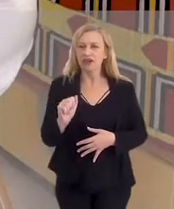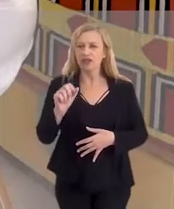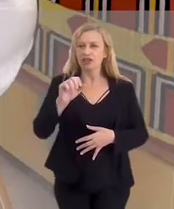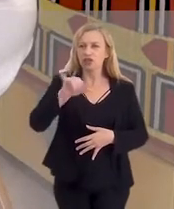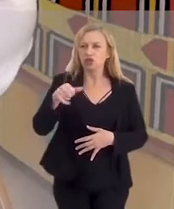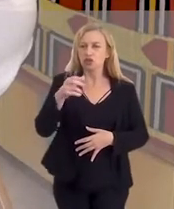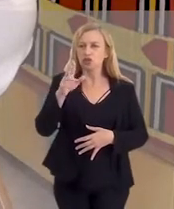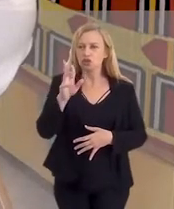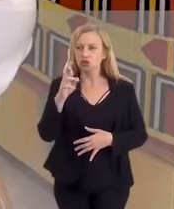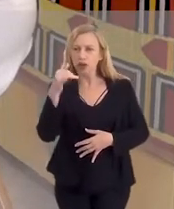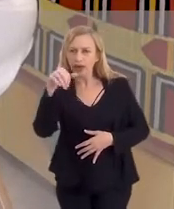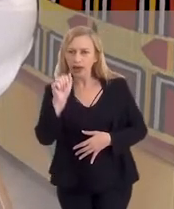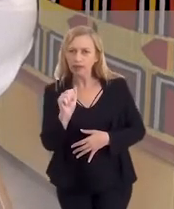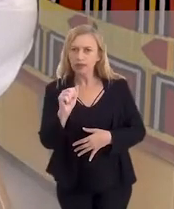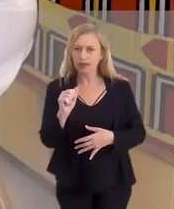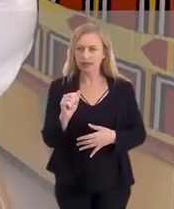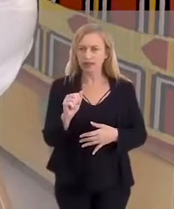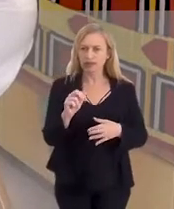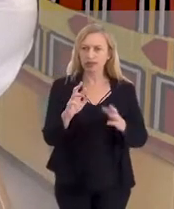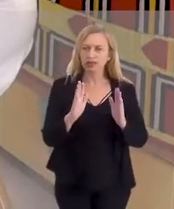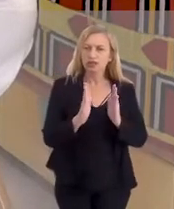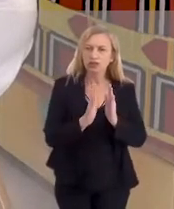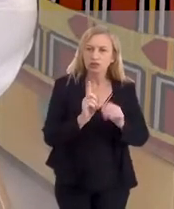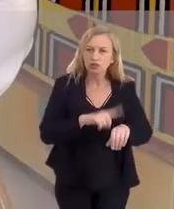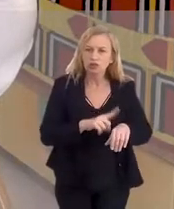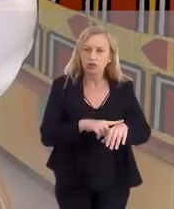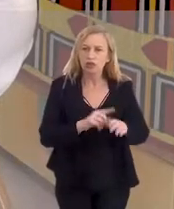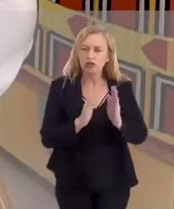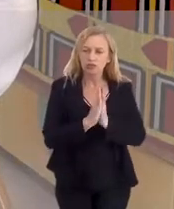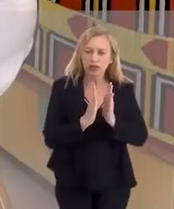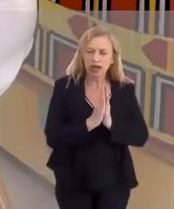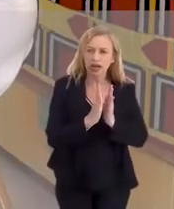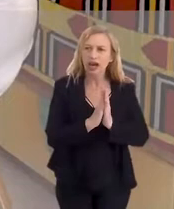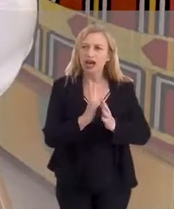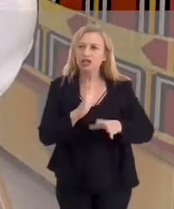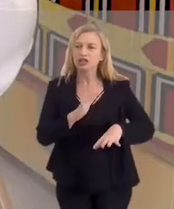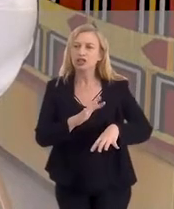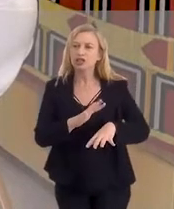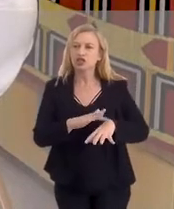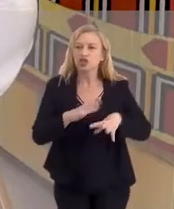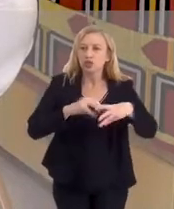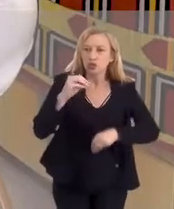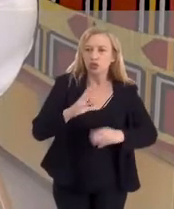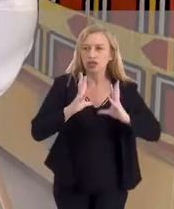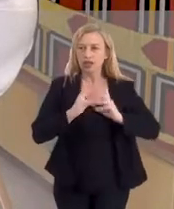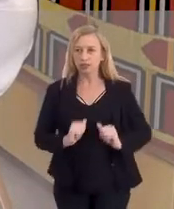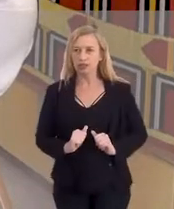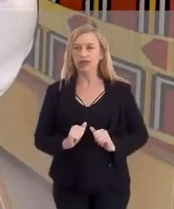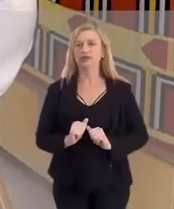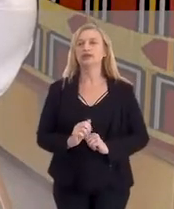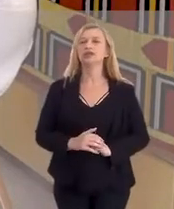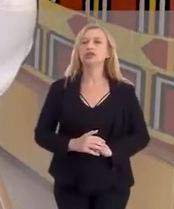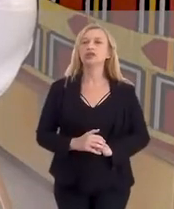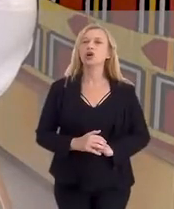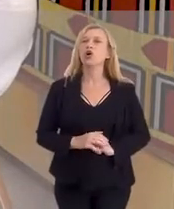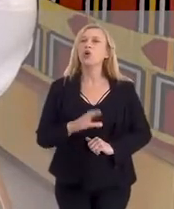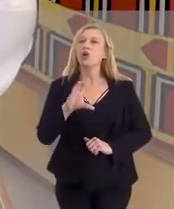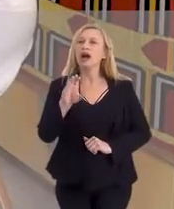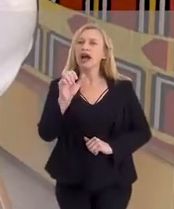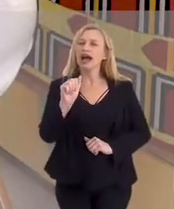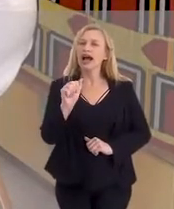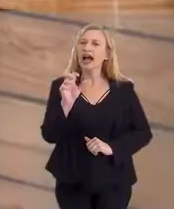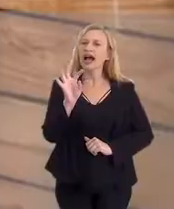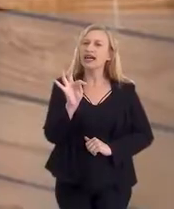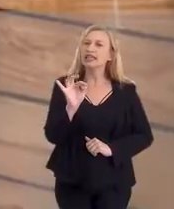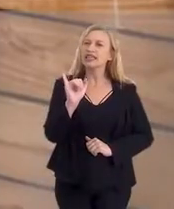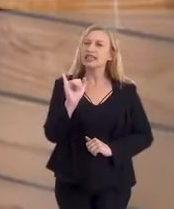erva da jurema, né? Que você toma nas sessões que são para cura, para limpeza, e você toma o chá da jurema.